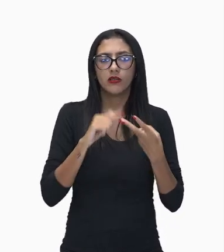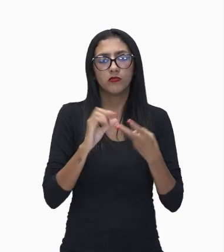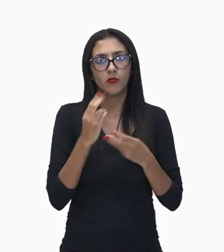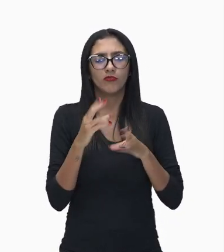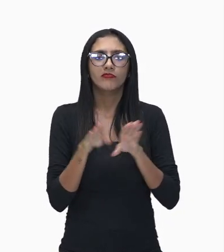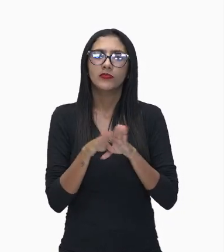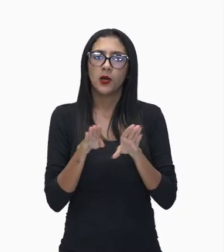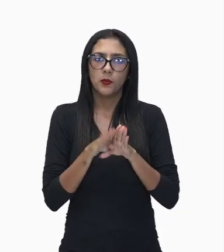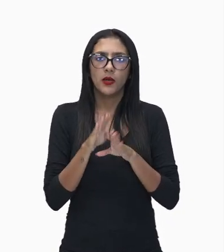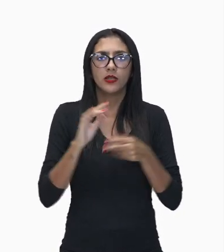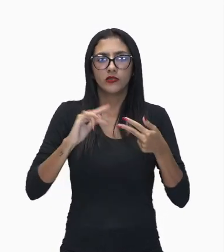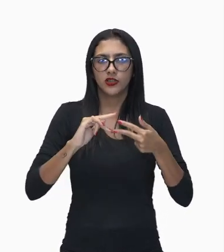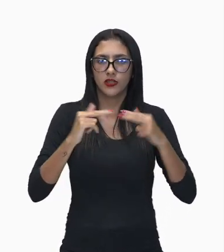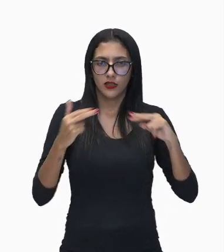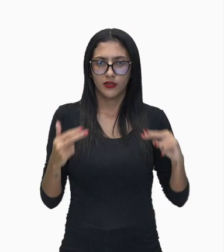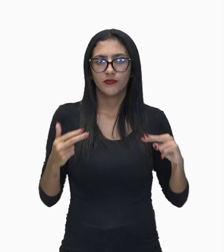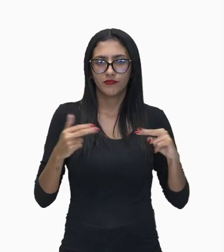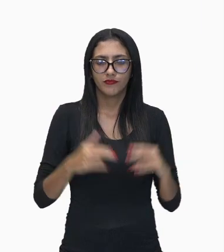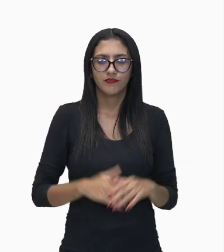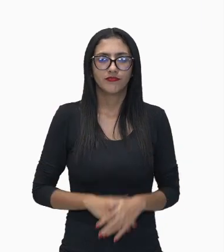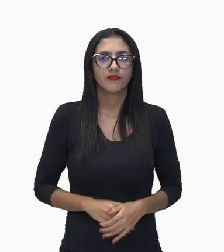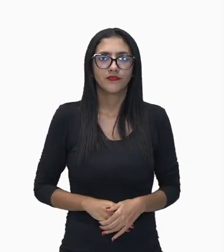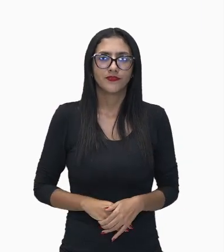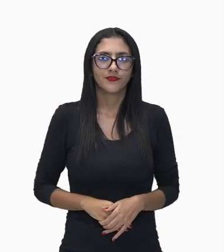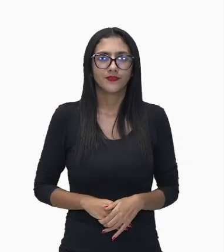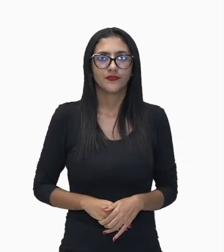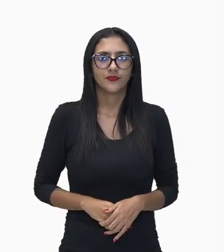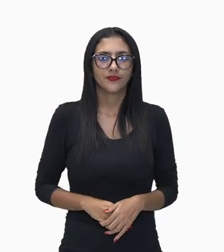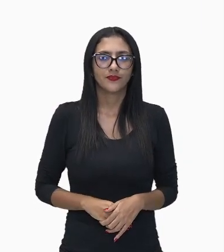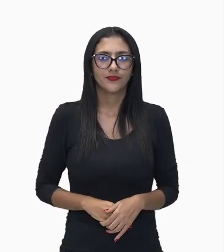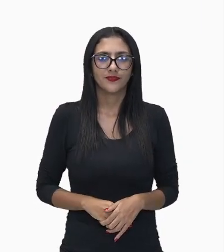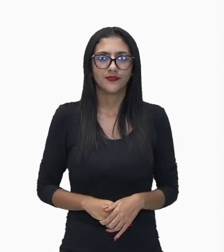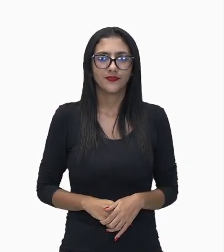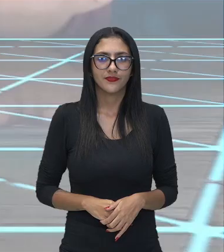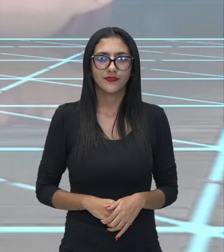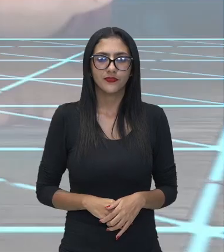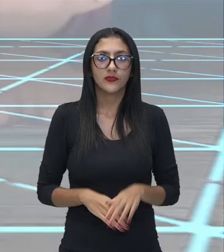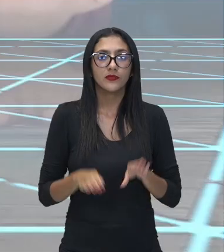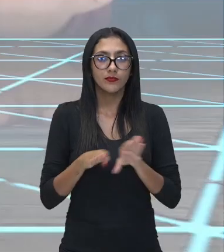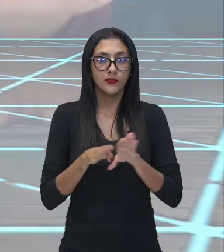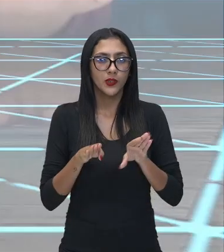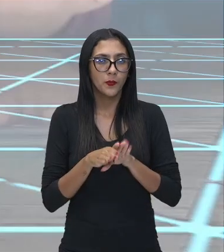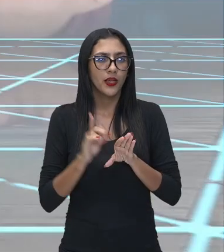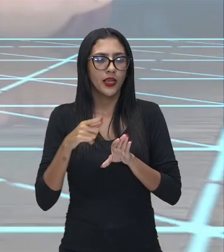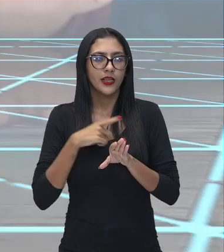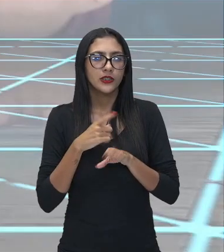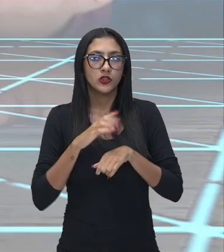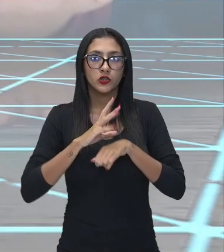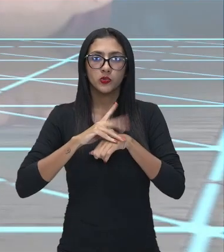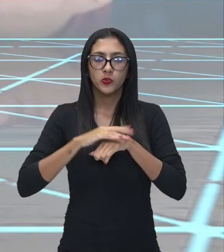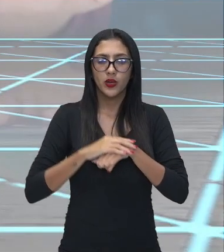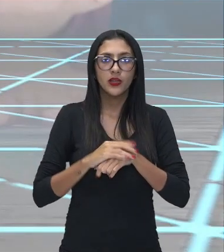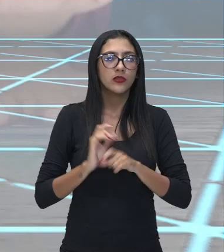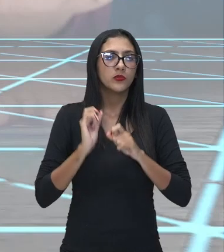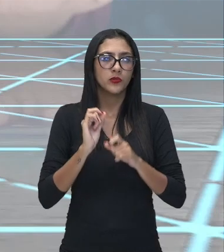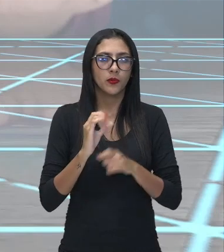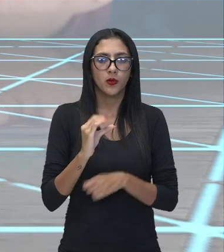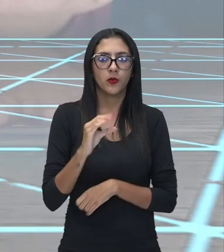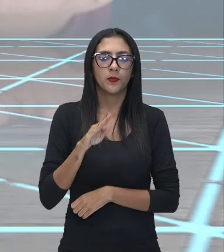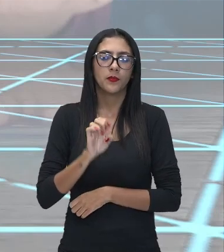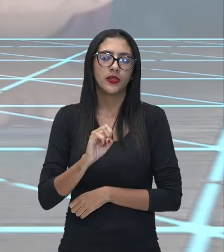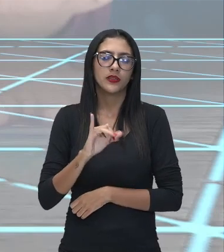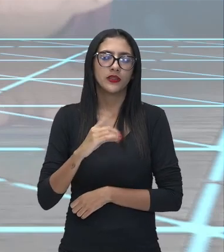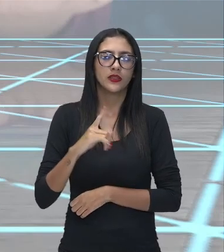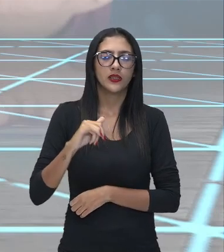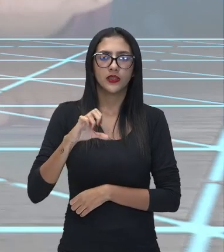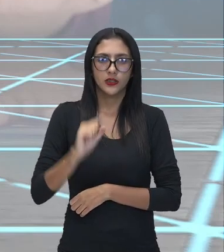questões genéticas, ok? E falando sobre essas doenças crônicas, eu inicio aqui falando sobre